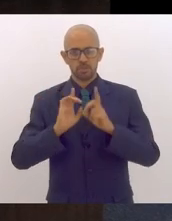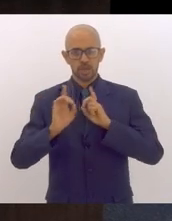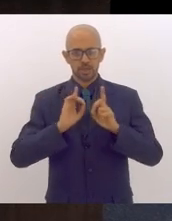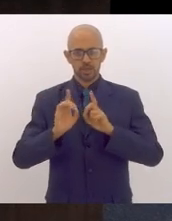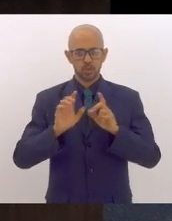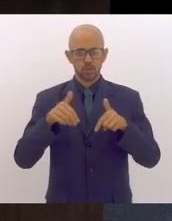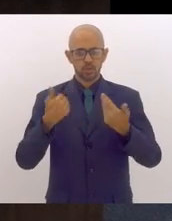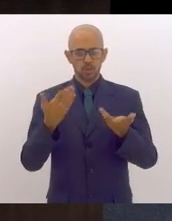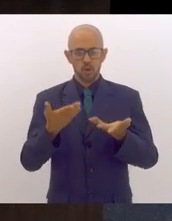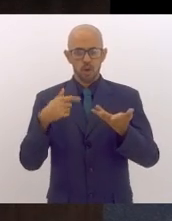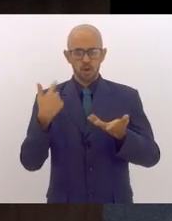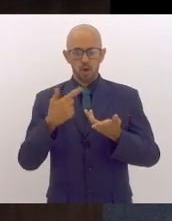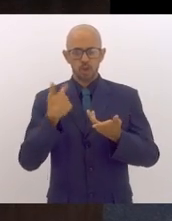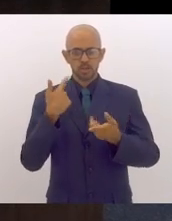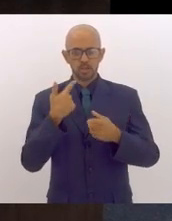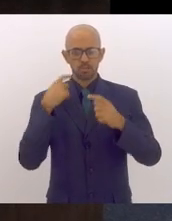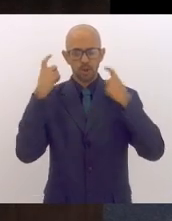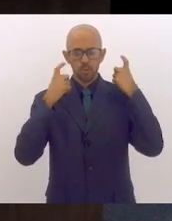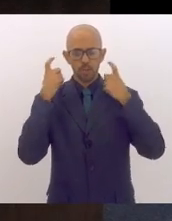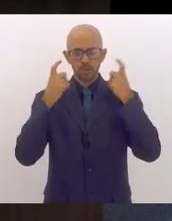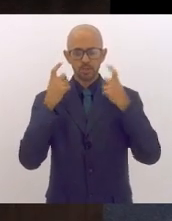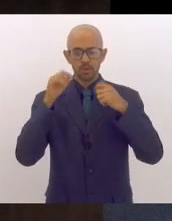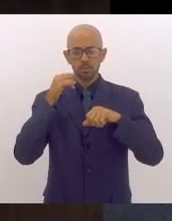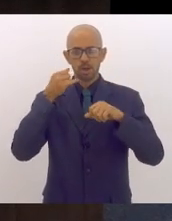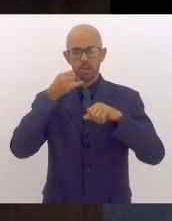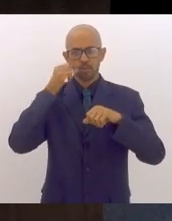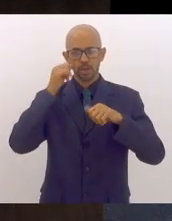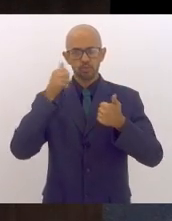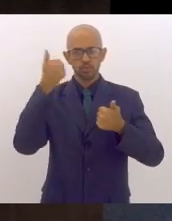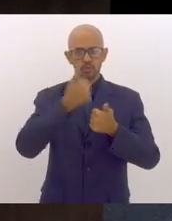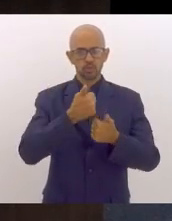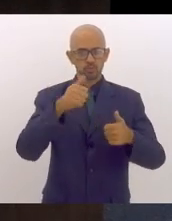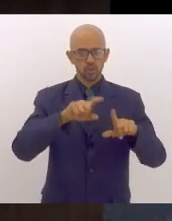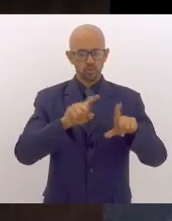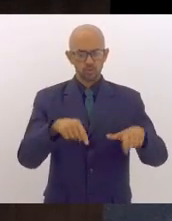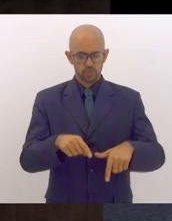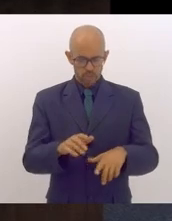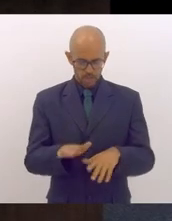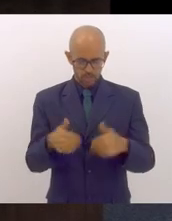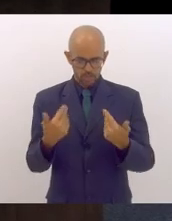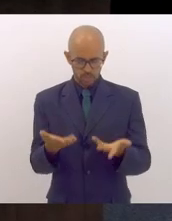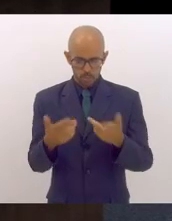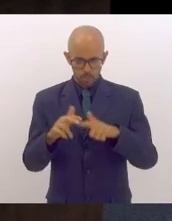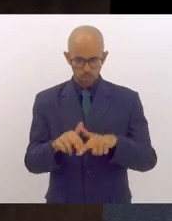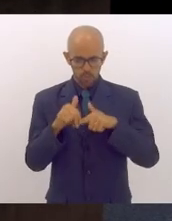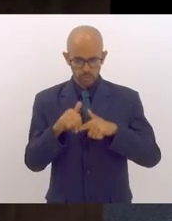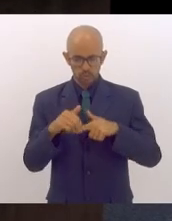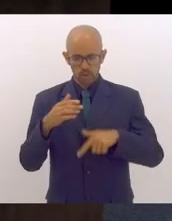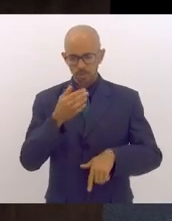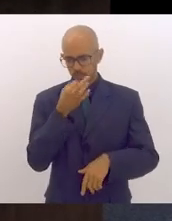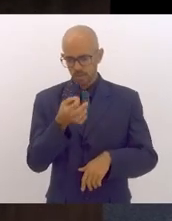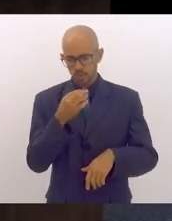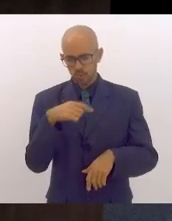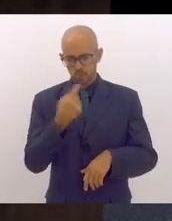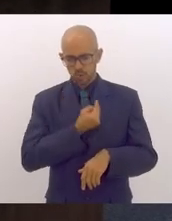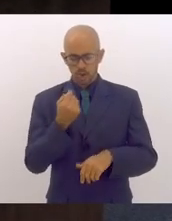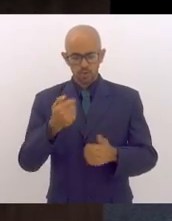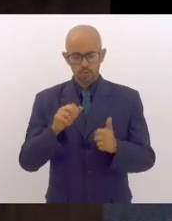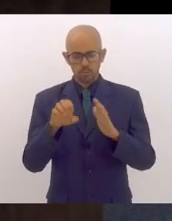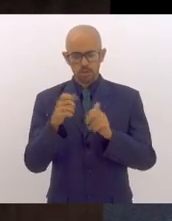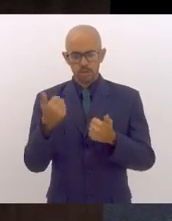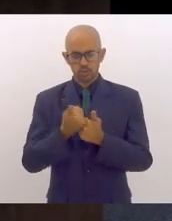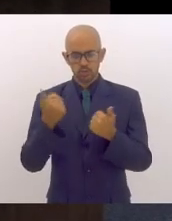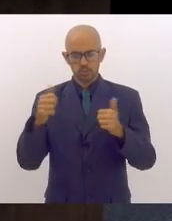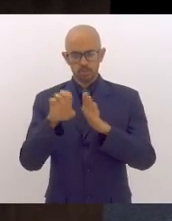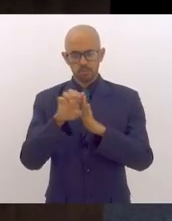nossa preocupação é para que isso não abra espaço para a substituição do servidor. Então, por isso, esse é o nosso parecer com subemenda a